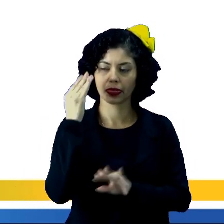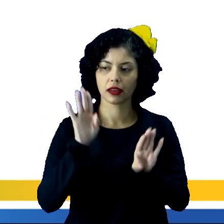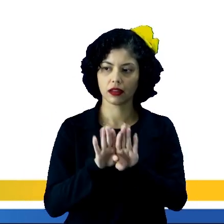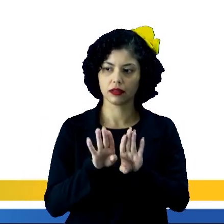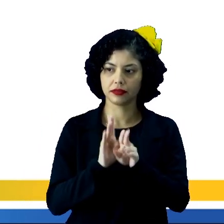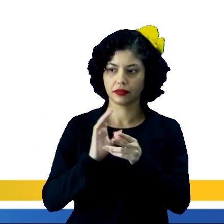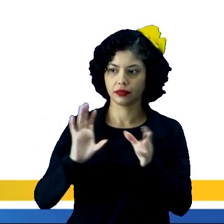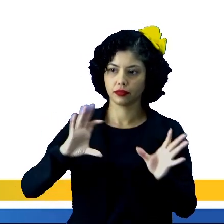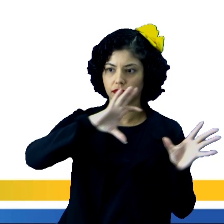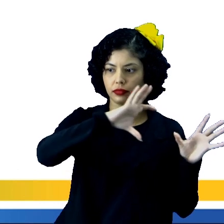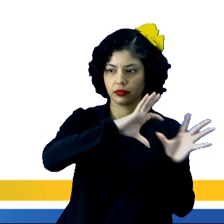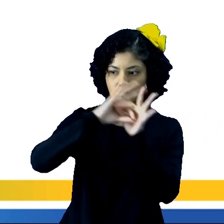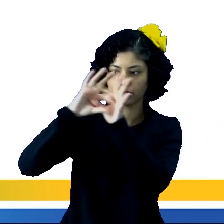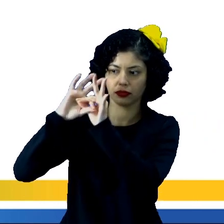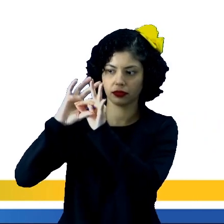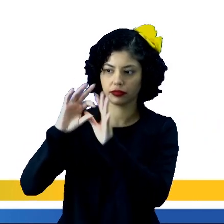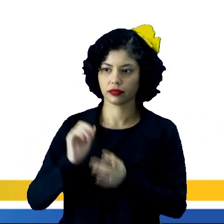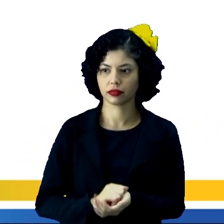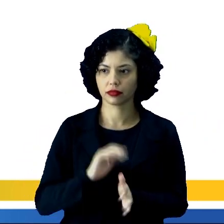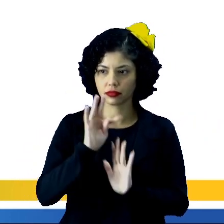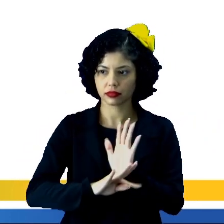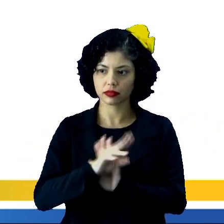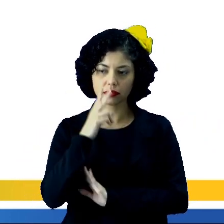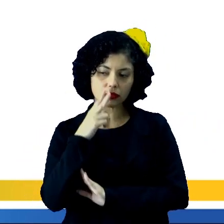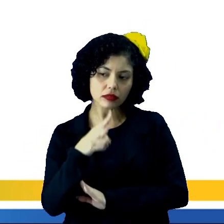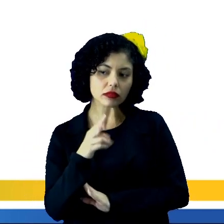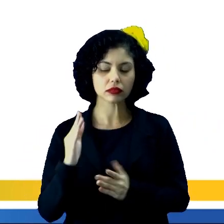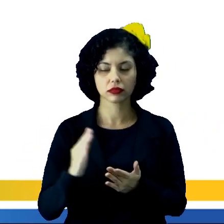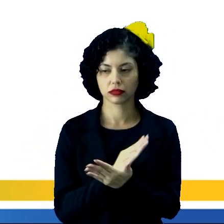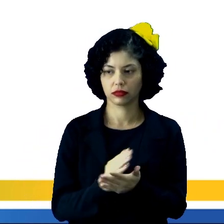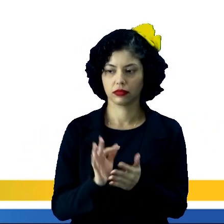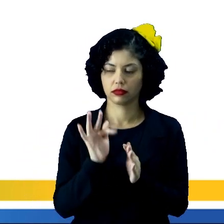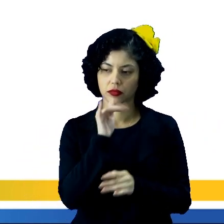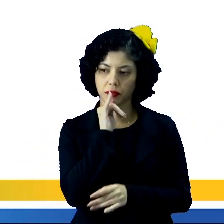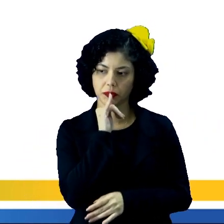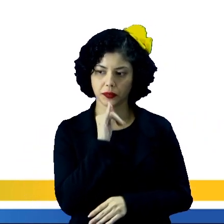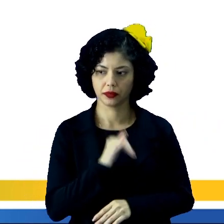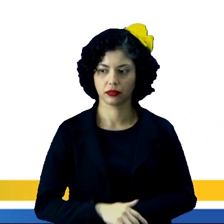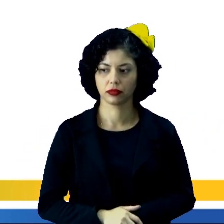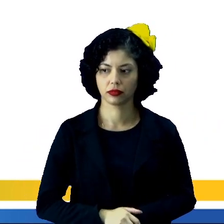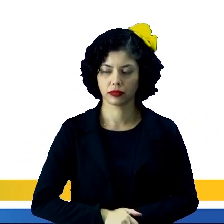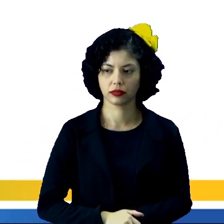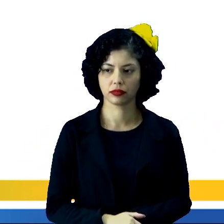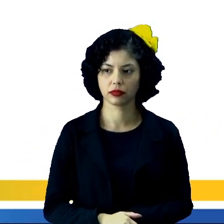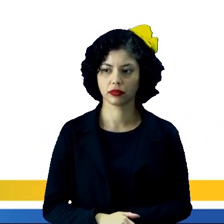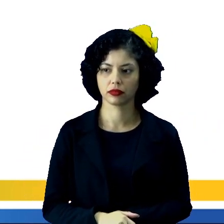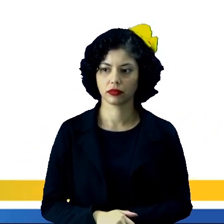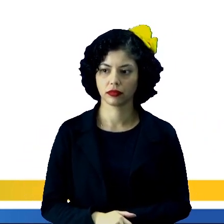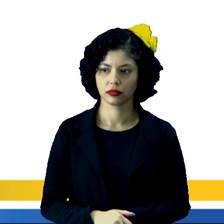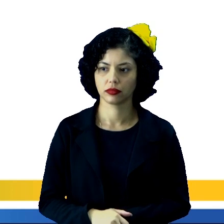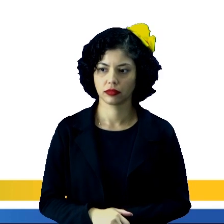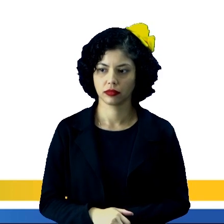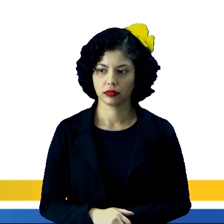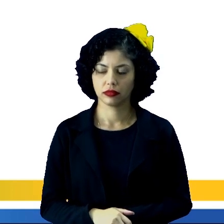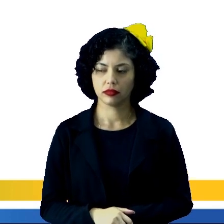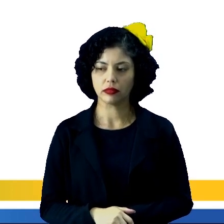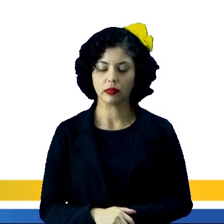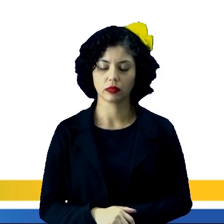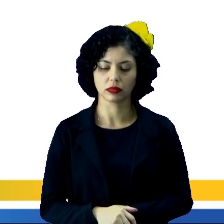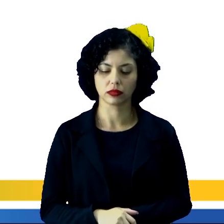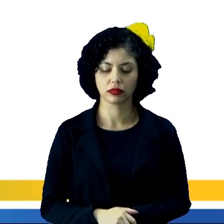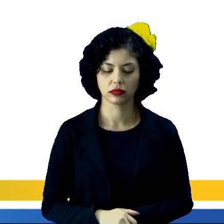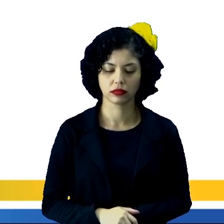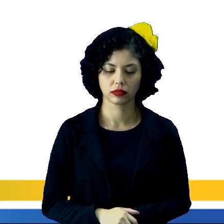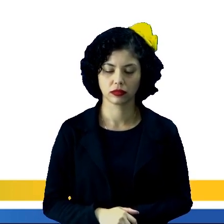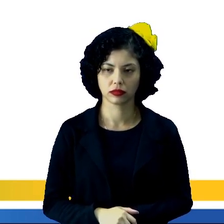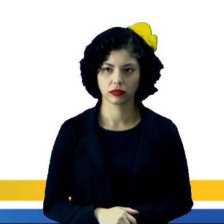dar coesão ao texto. Vejamos alguns exemplos de linkers. I like English, but it's a hard